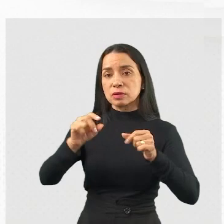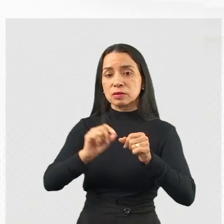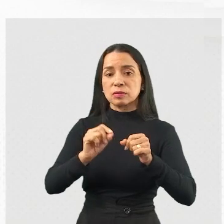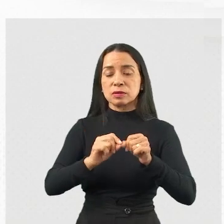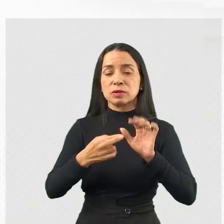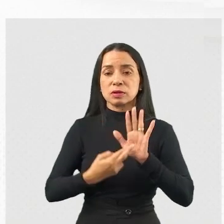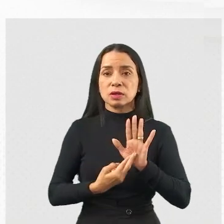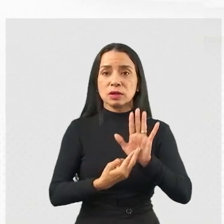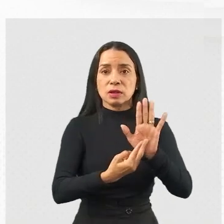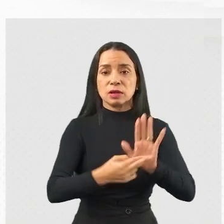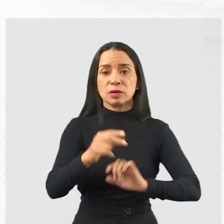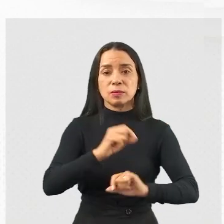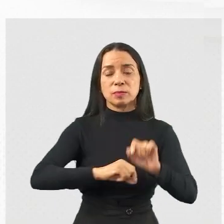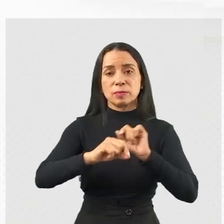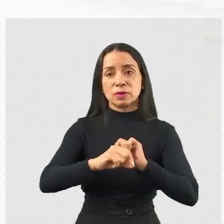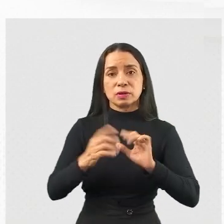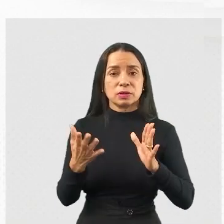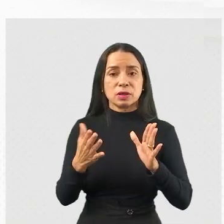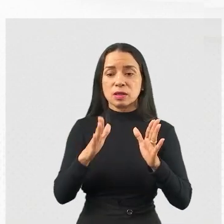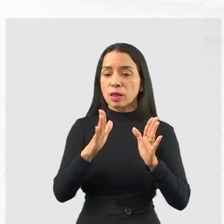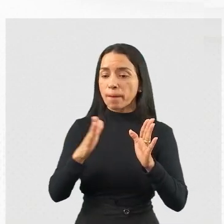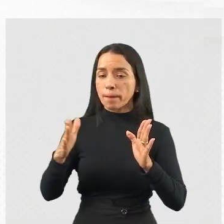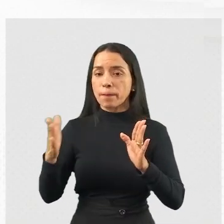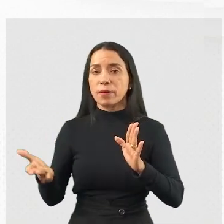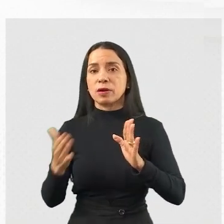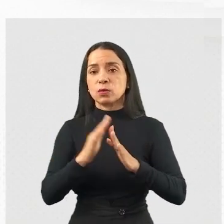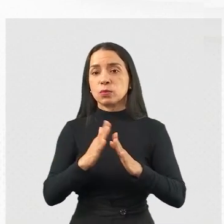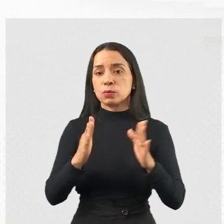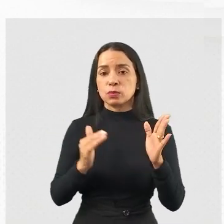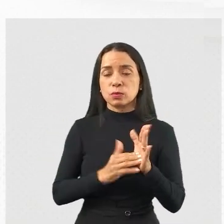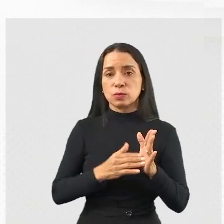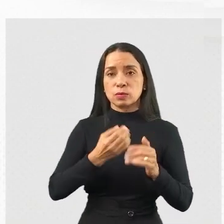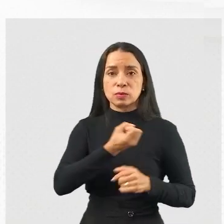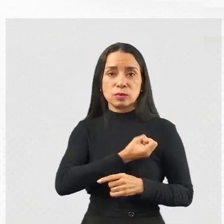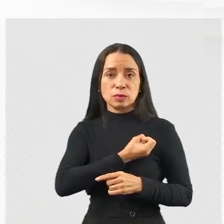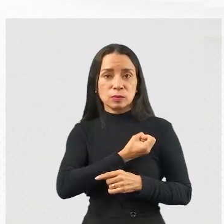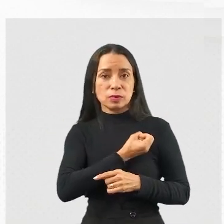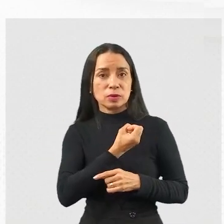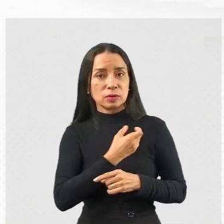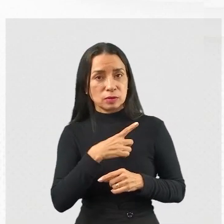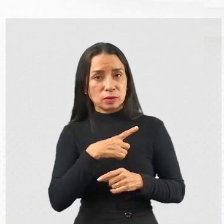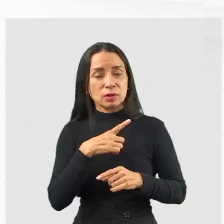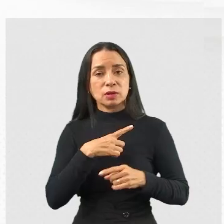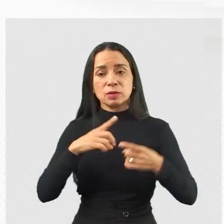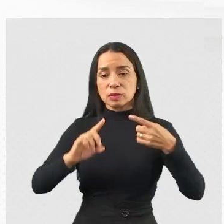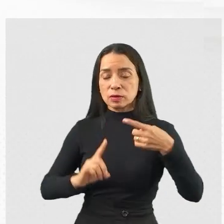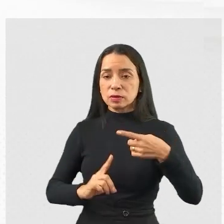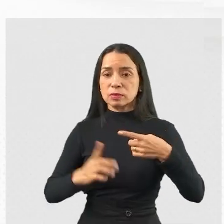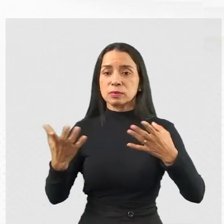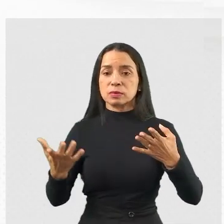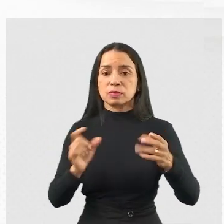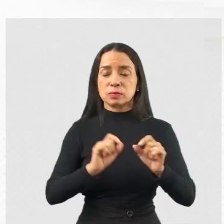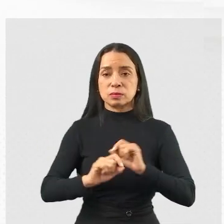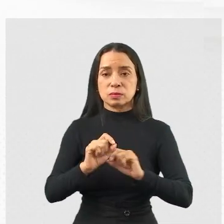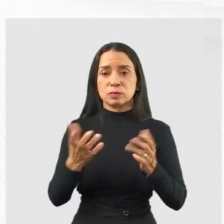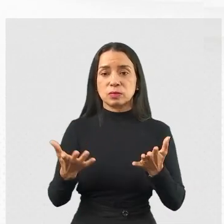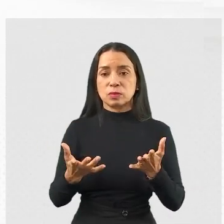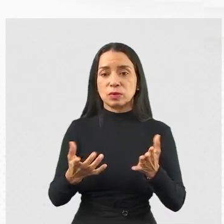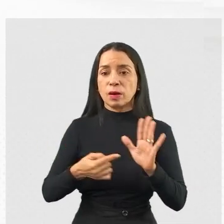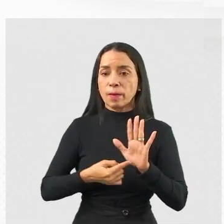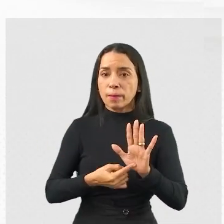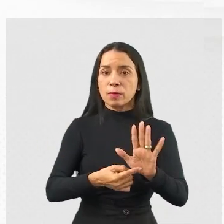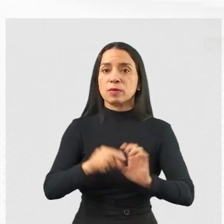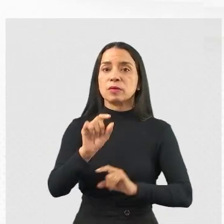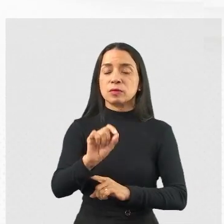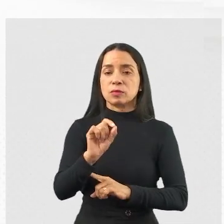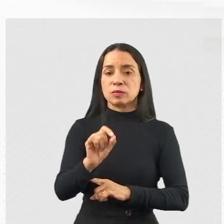ela representa parte de um inteiro, não é isso? Aí você tem um numerador e você tem um denominador, né? O denominador, ele indica o